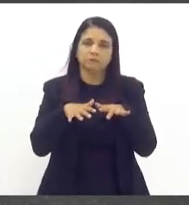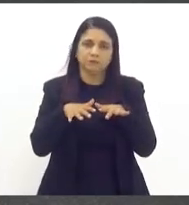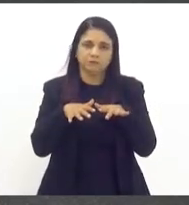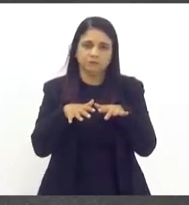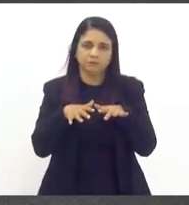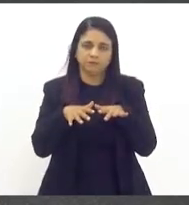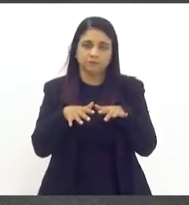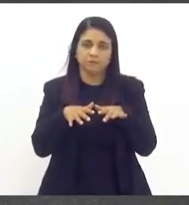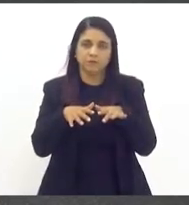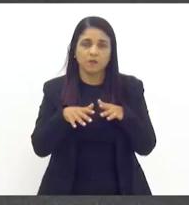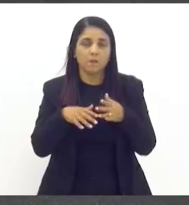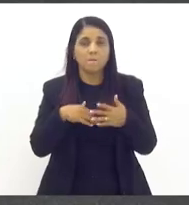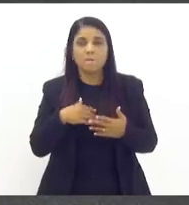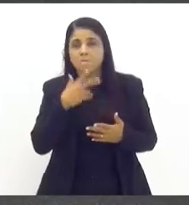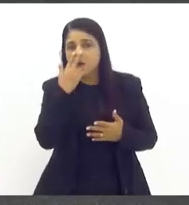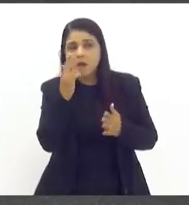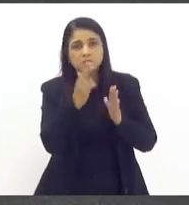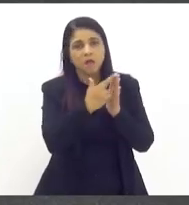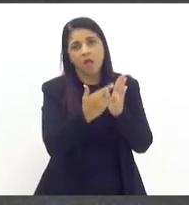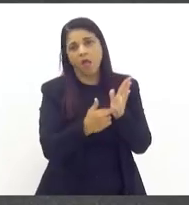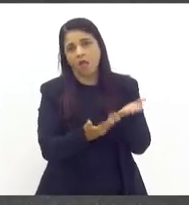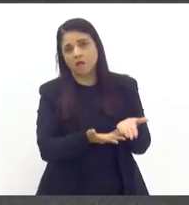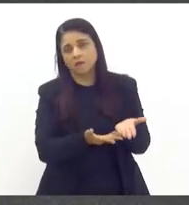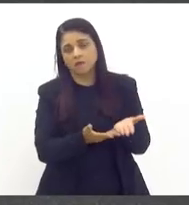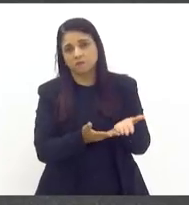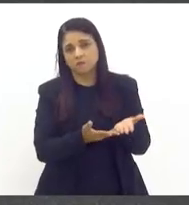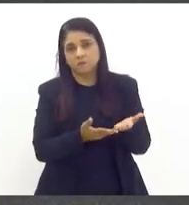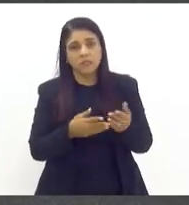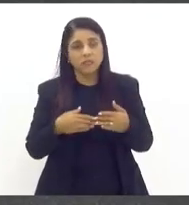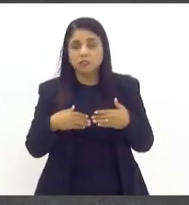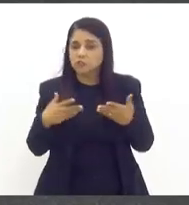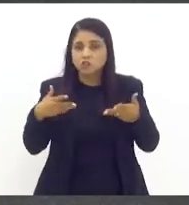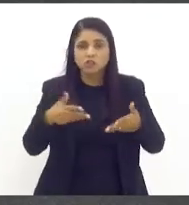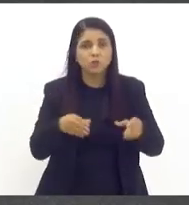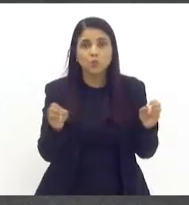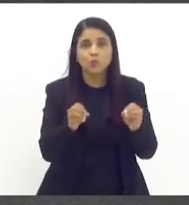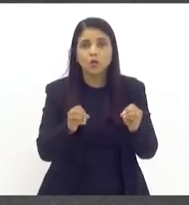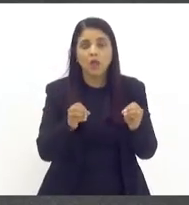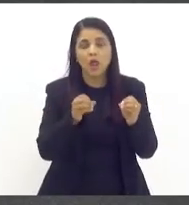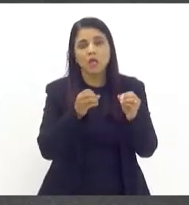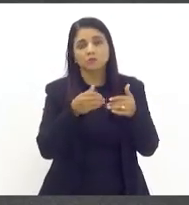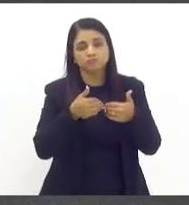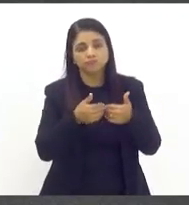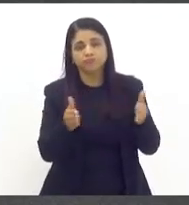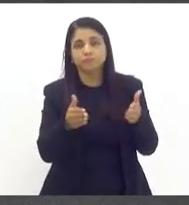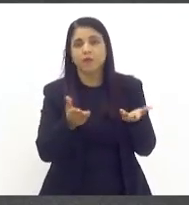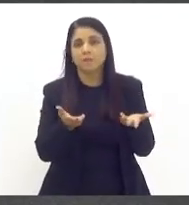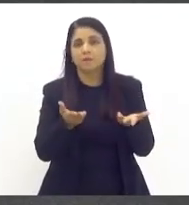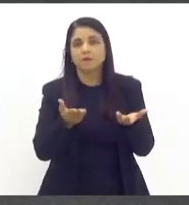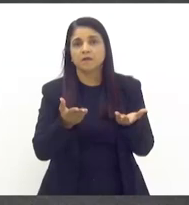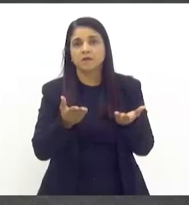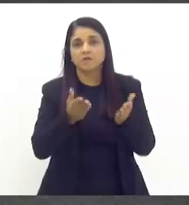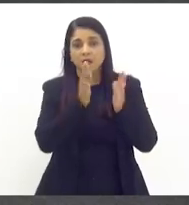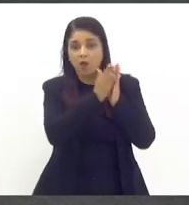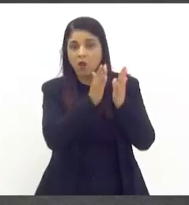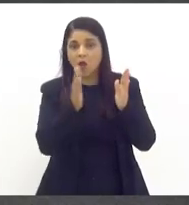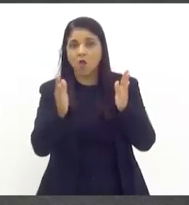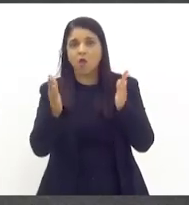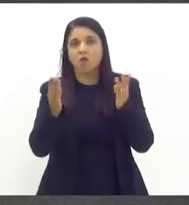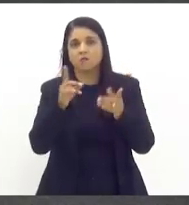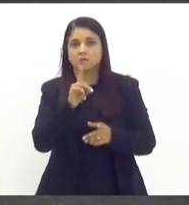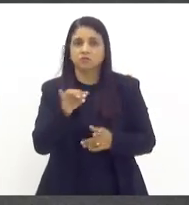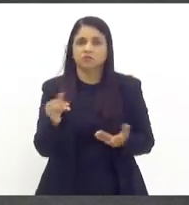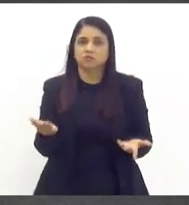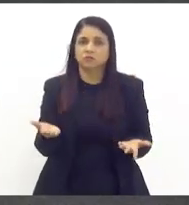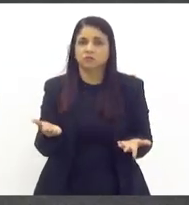Norma ninguém vem falar no expediente Inicial porque todo mundo fala na ordem do dia e daqui a pouco só vai ver